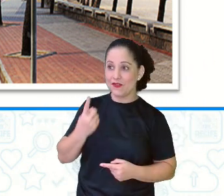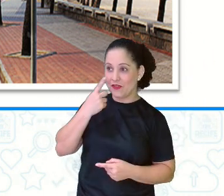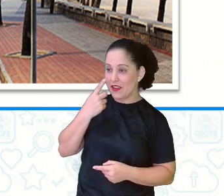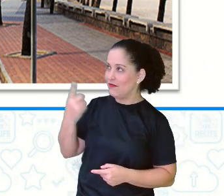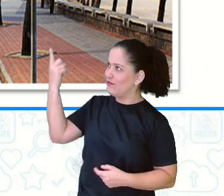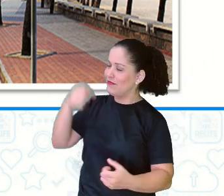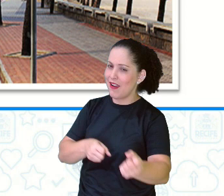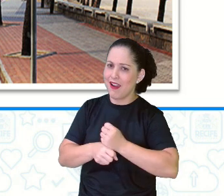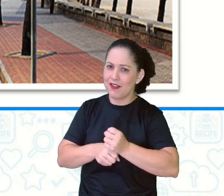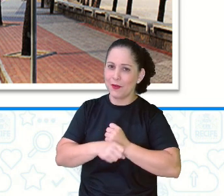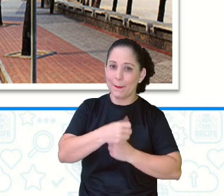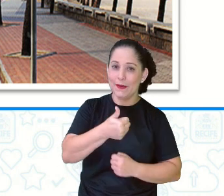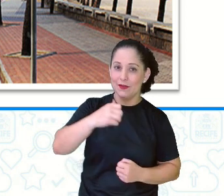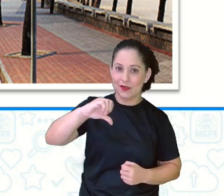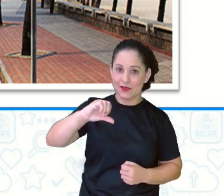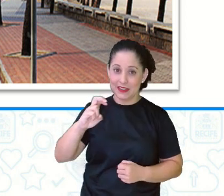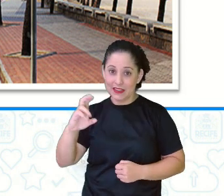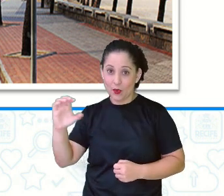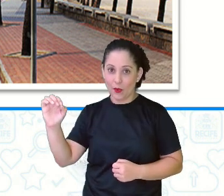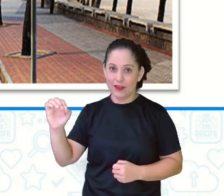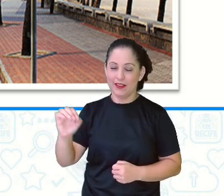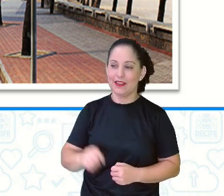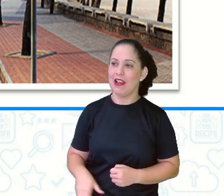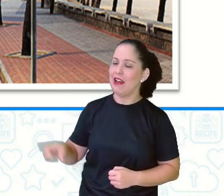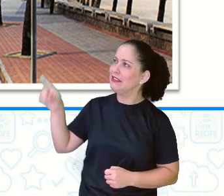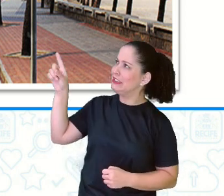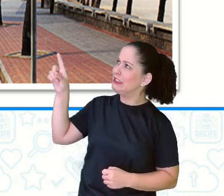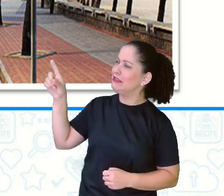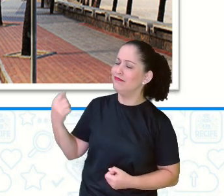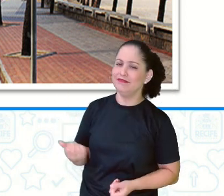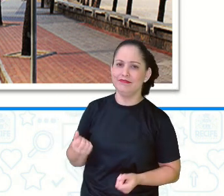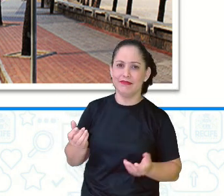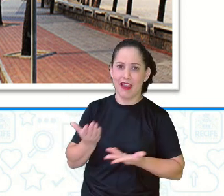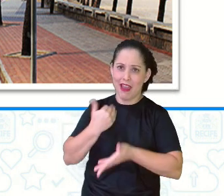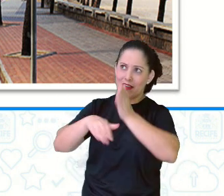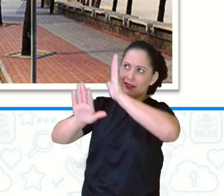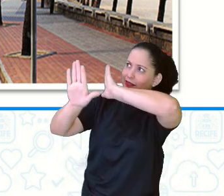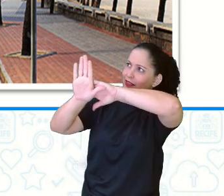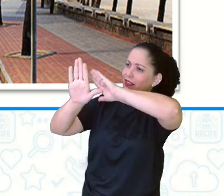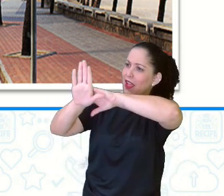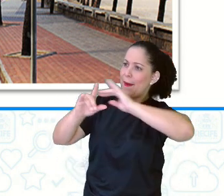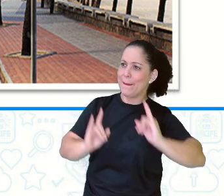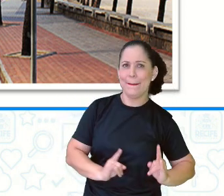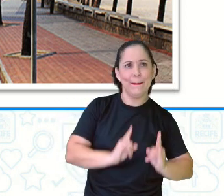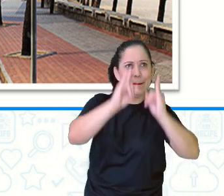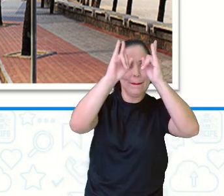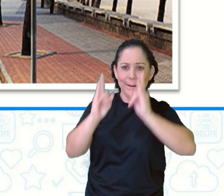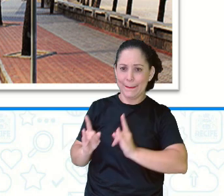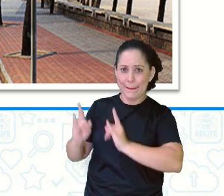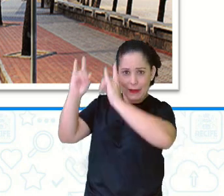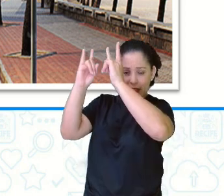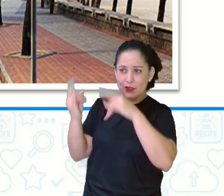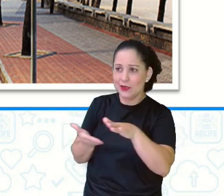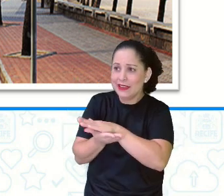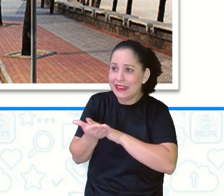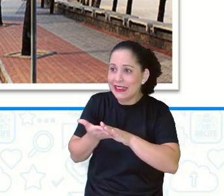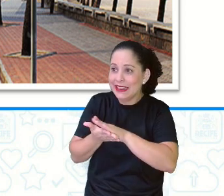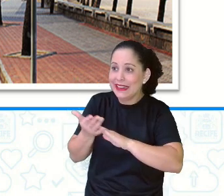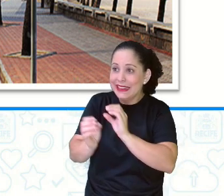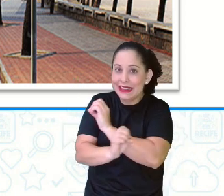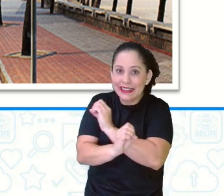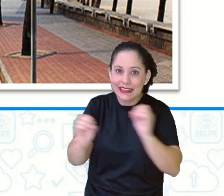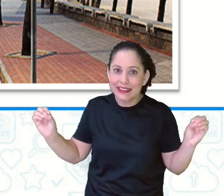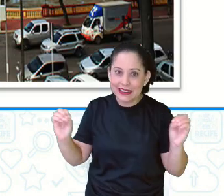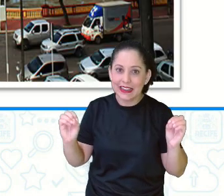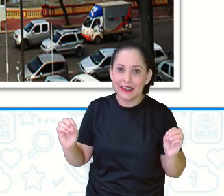de 1950 que não tem quase prédio nenhum, gente. E a de hoje, ó, tomada de prédios e com os